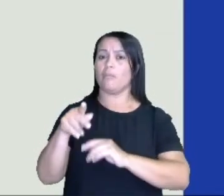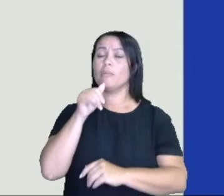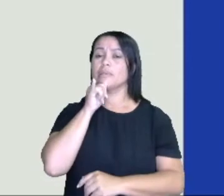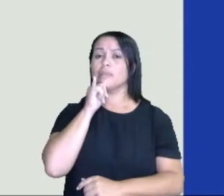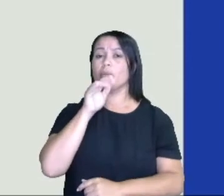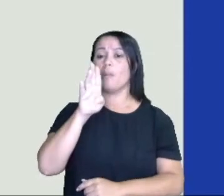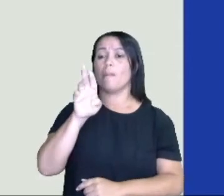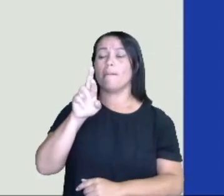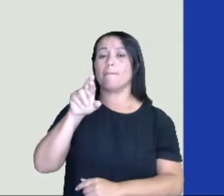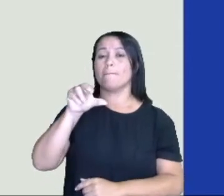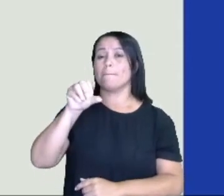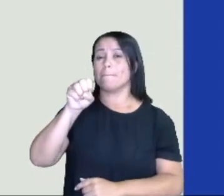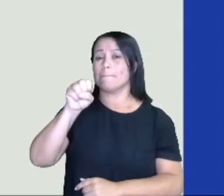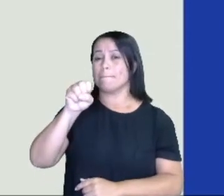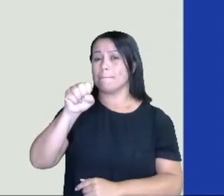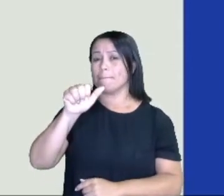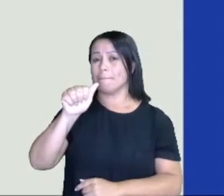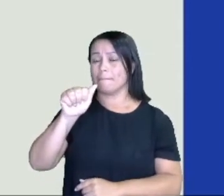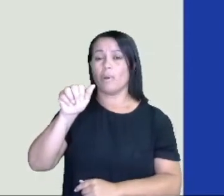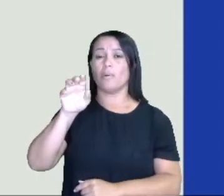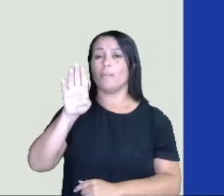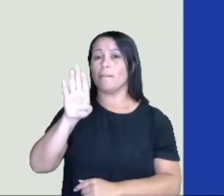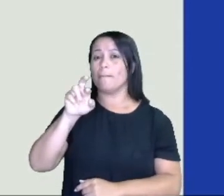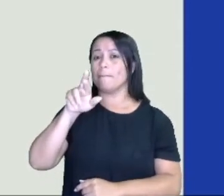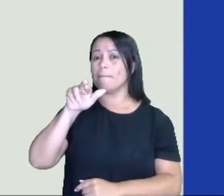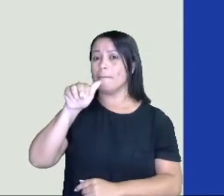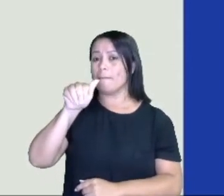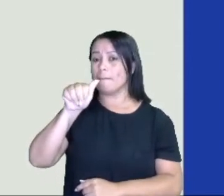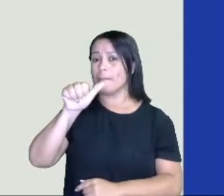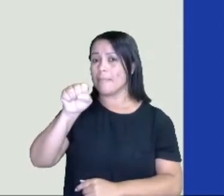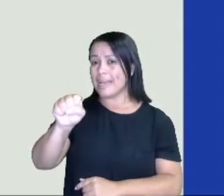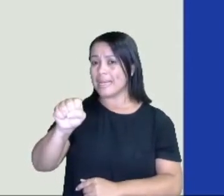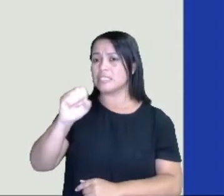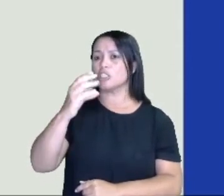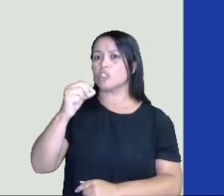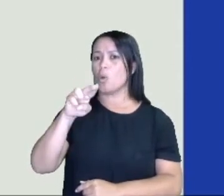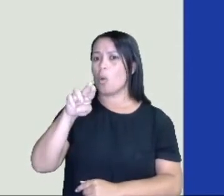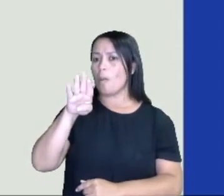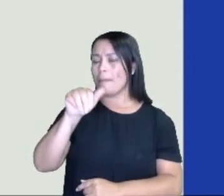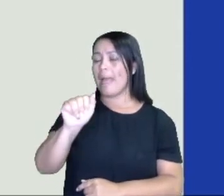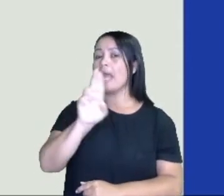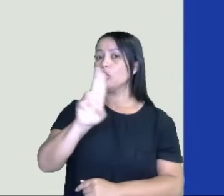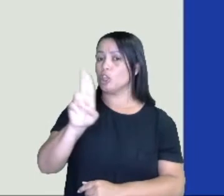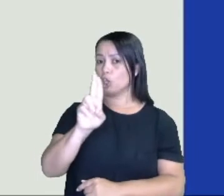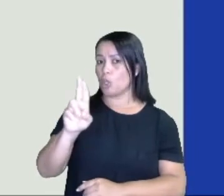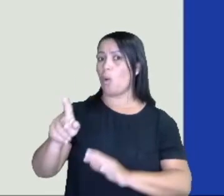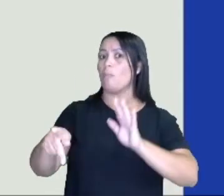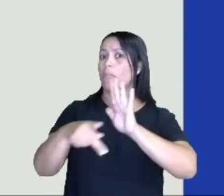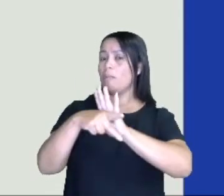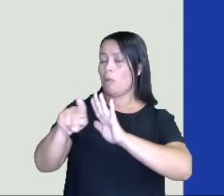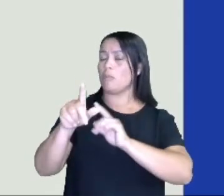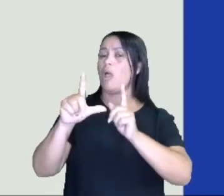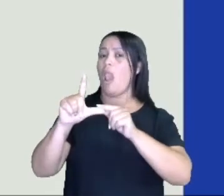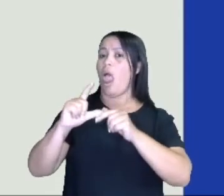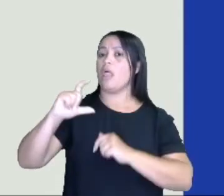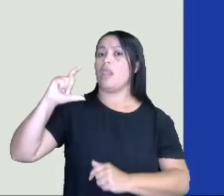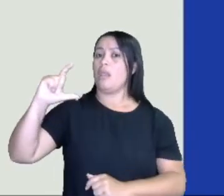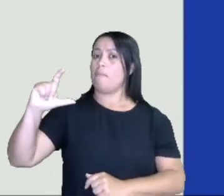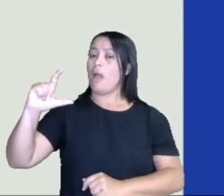Brás Cubas é um nome próprio. Se é nome próprio, continua-se com a letra maiúscula,